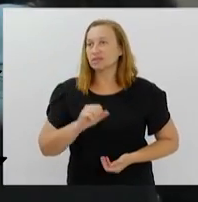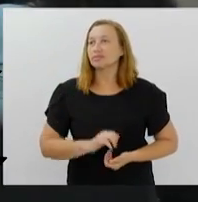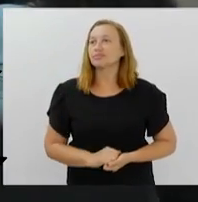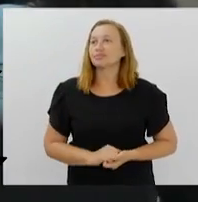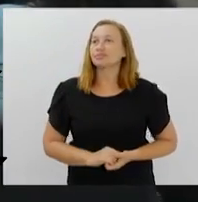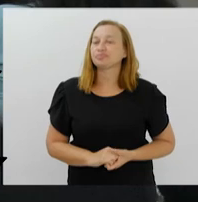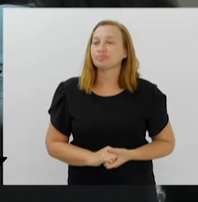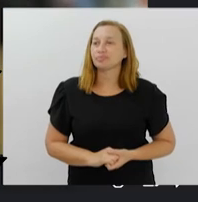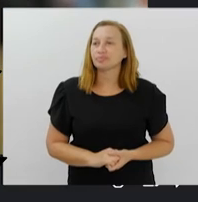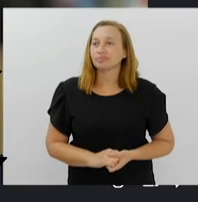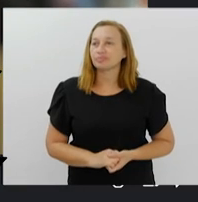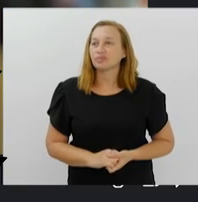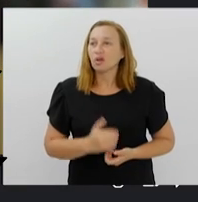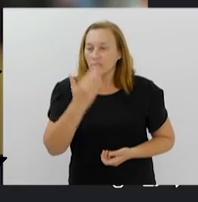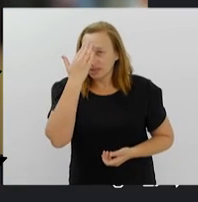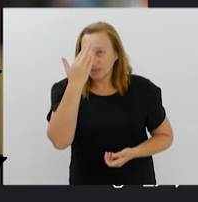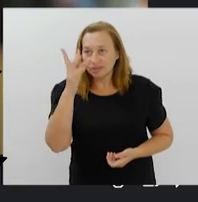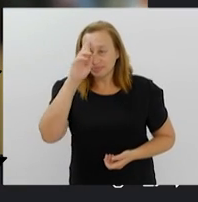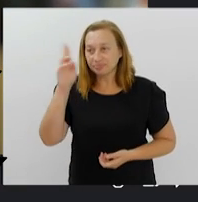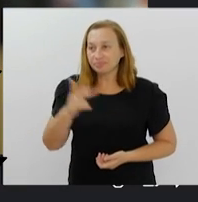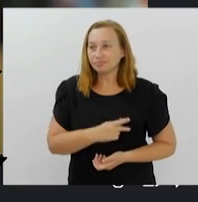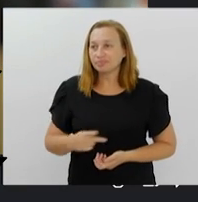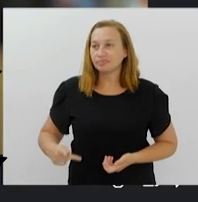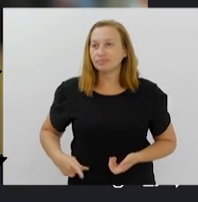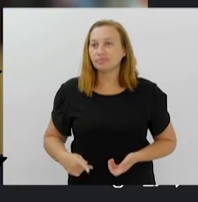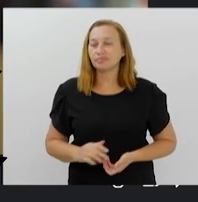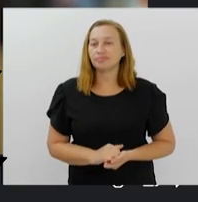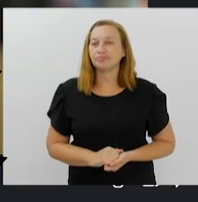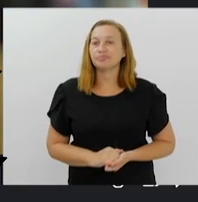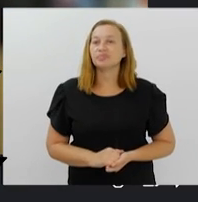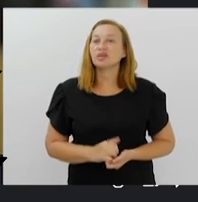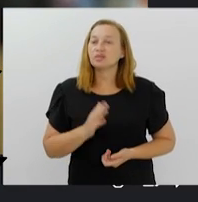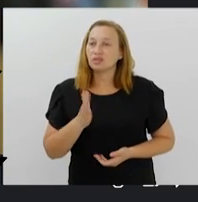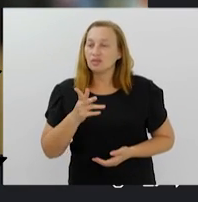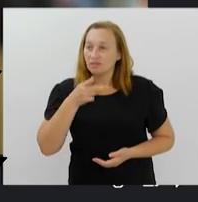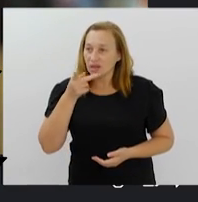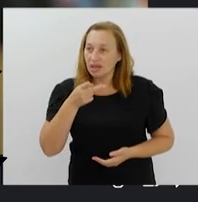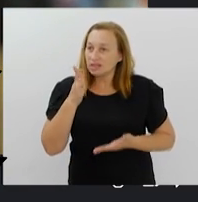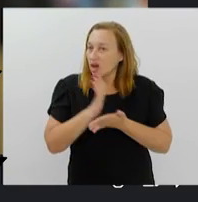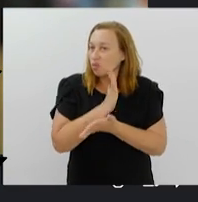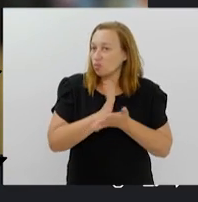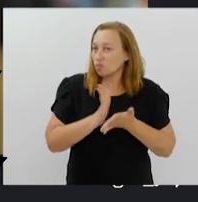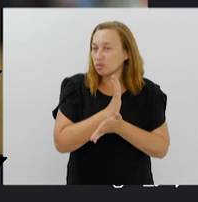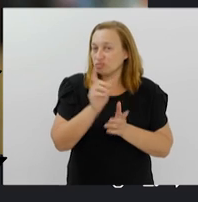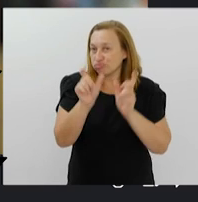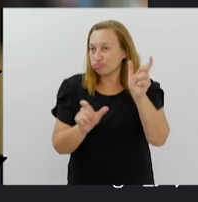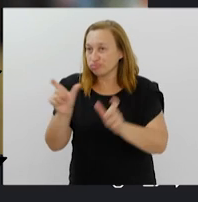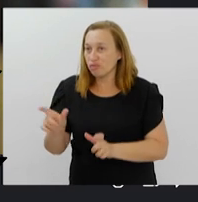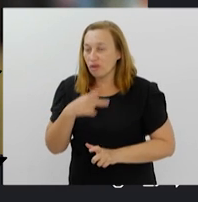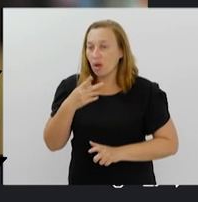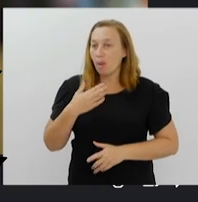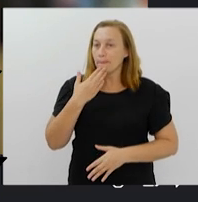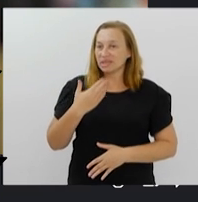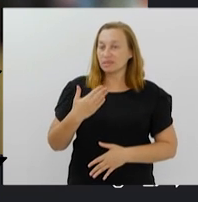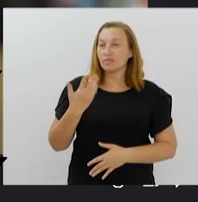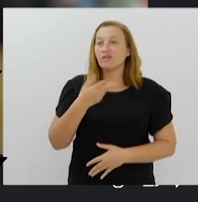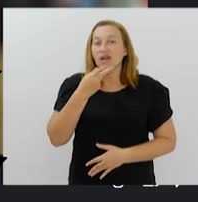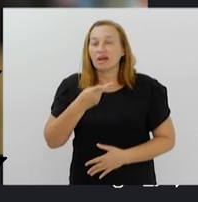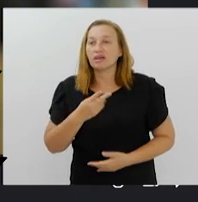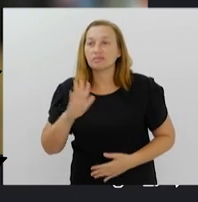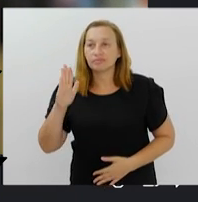Lucas obrigado senhor presidente eh como fi mencionado aí em algumas falas eu pedi a palavra né e